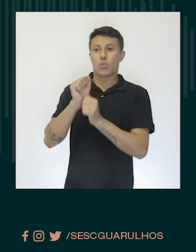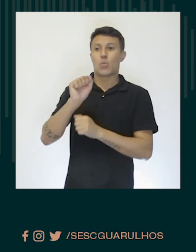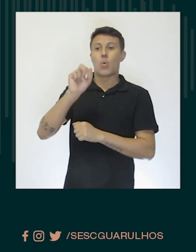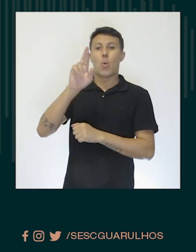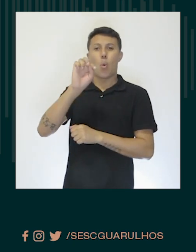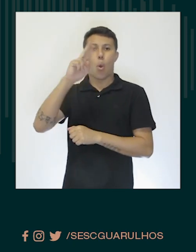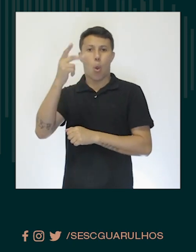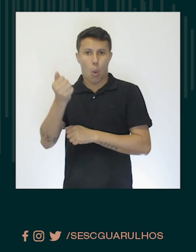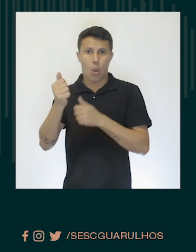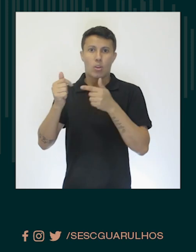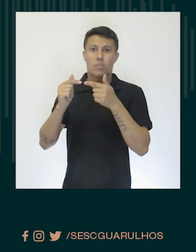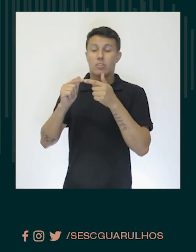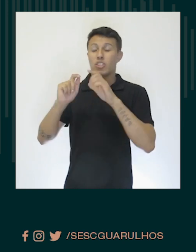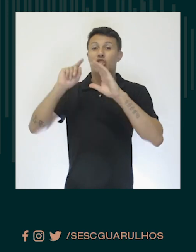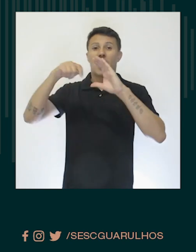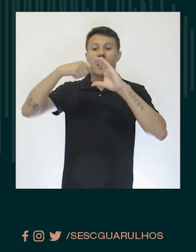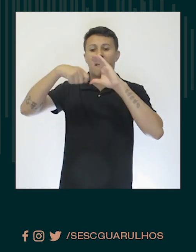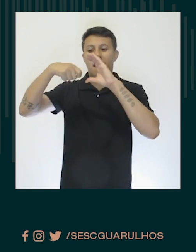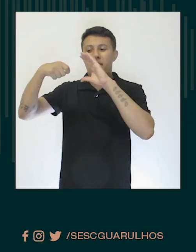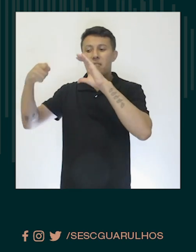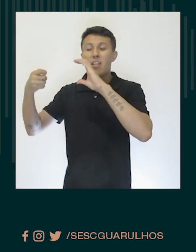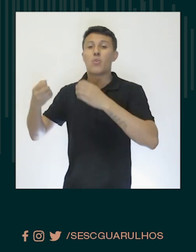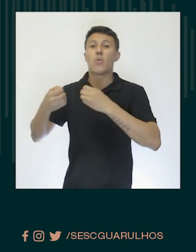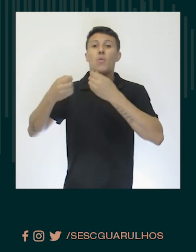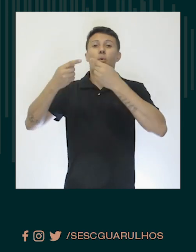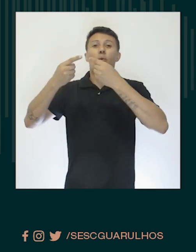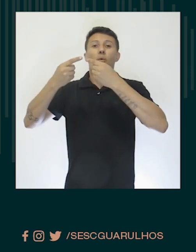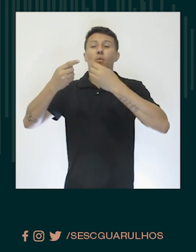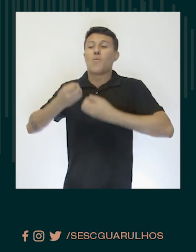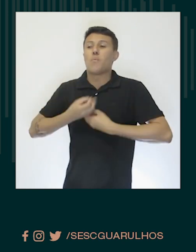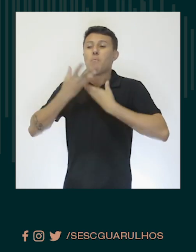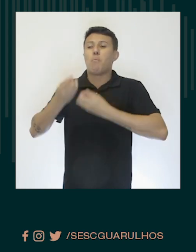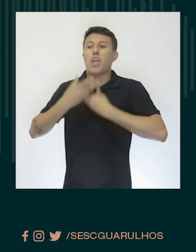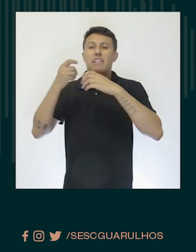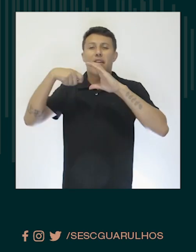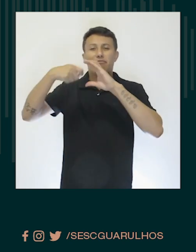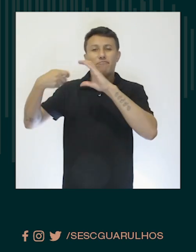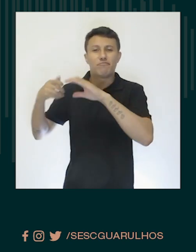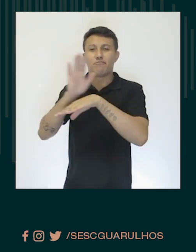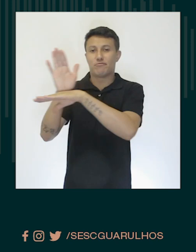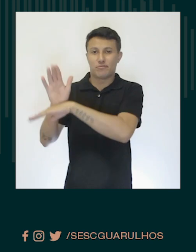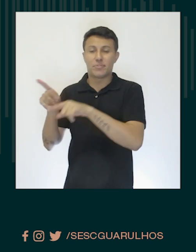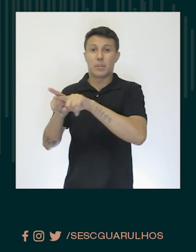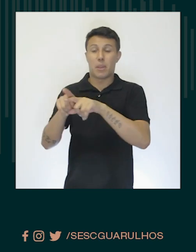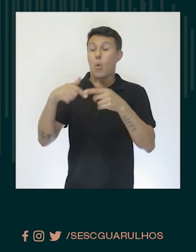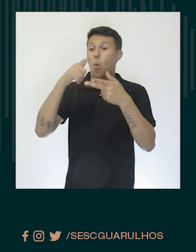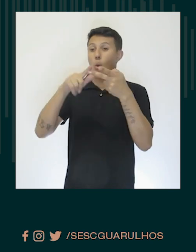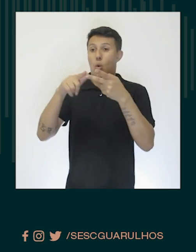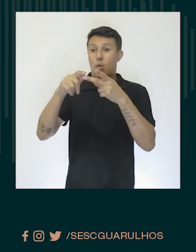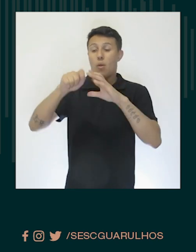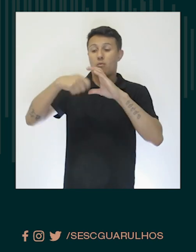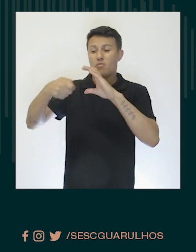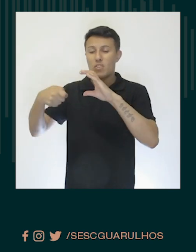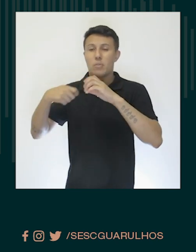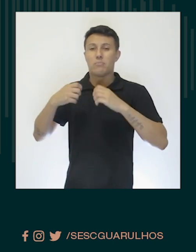Rocha, e feito a gravação de um vídeo poesia dela. Tinha feito também a gravação de um vídeo poesia